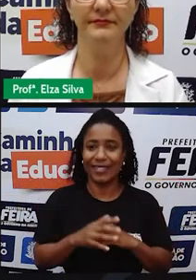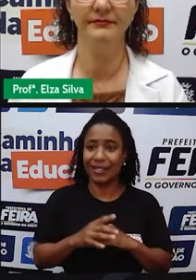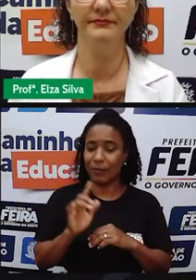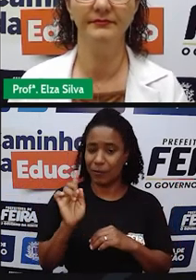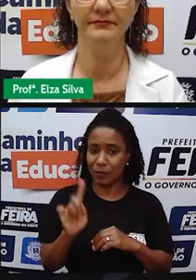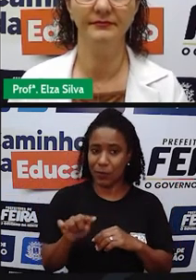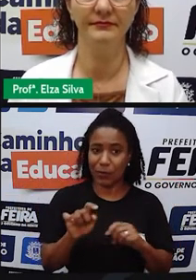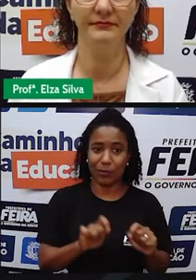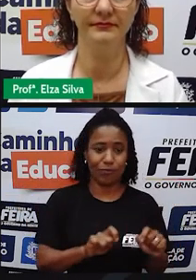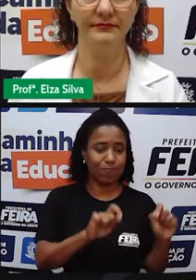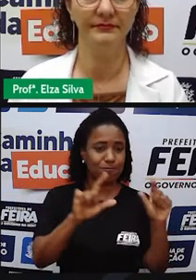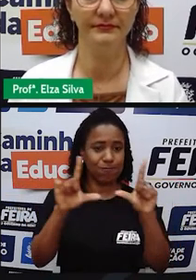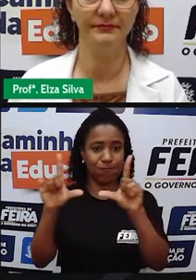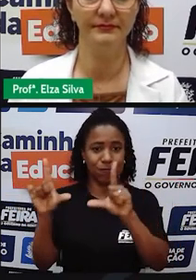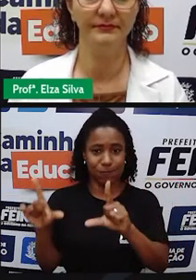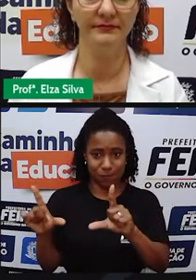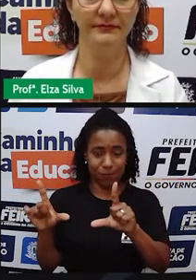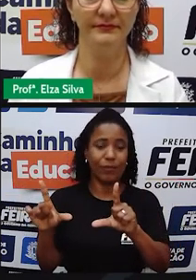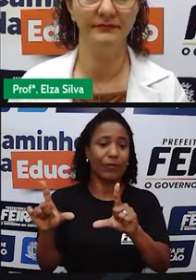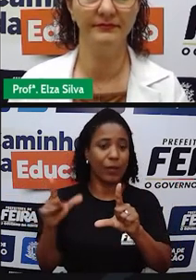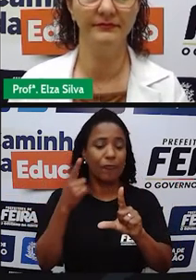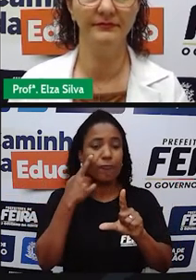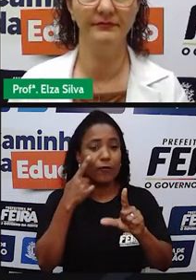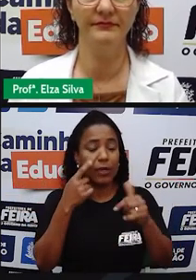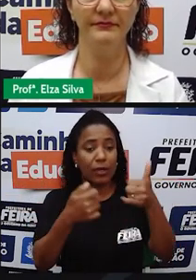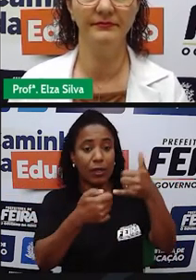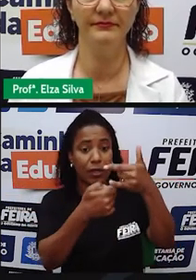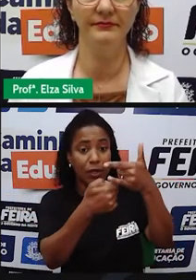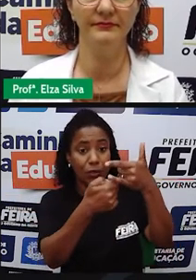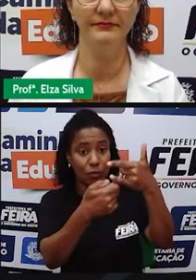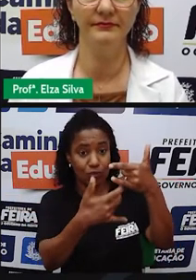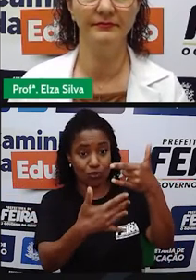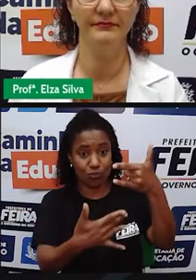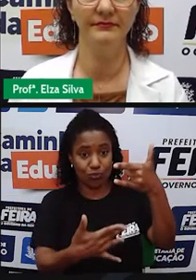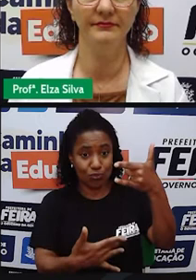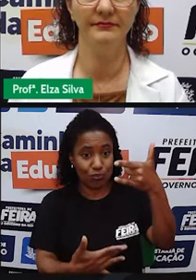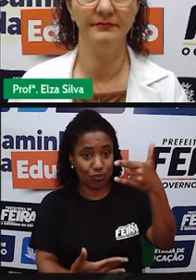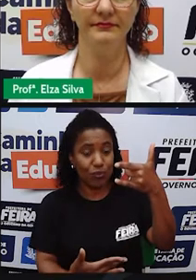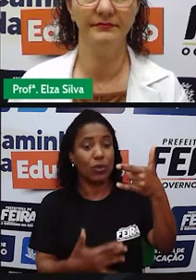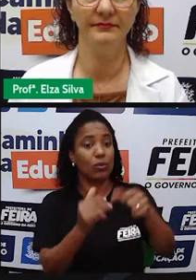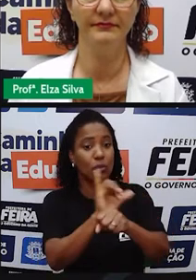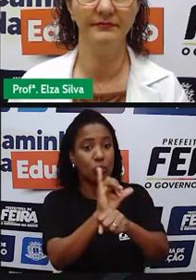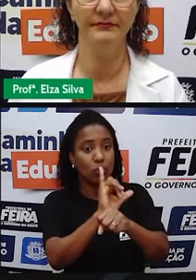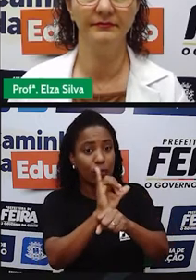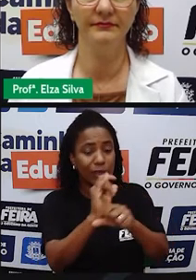acessar, observando o link no comentário, essa propaganda. Então,